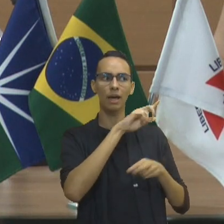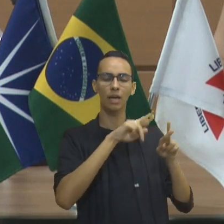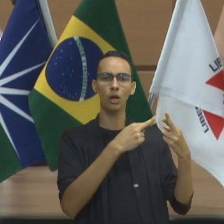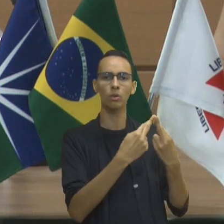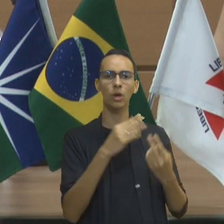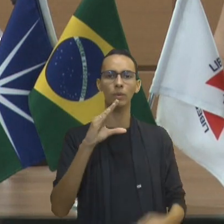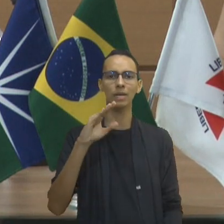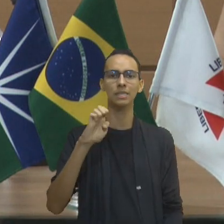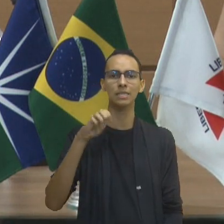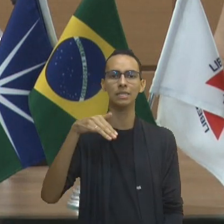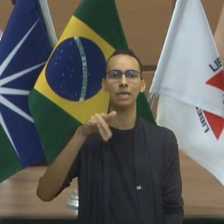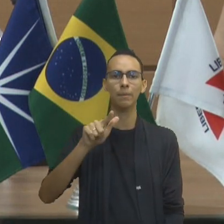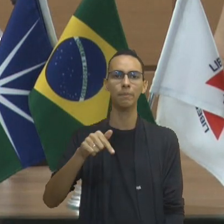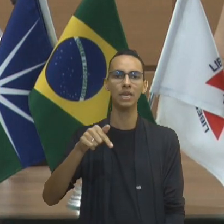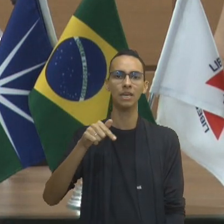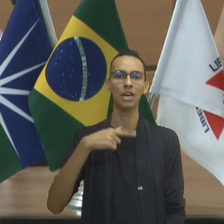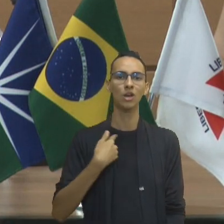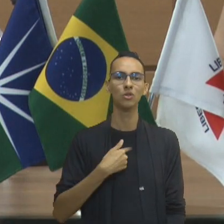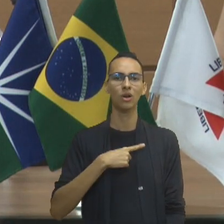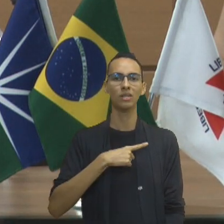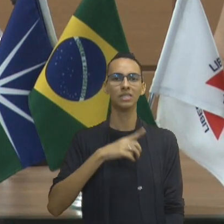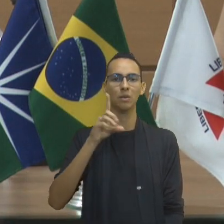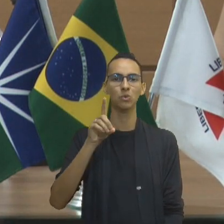Nós temos uma dívida ali de 3 milhões.